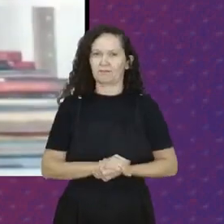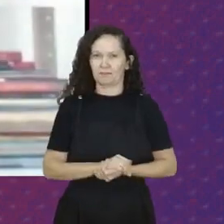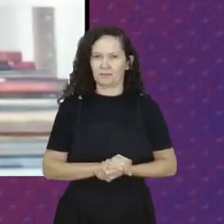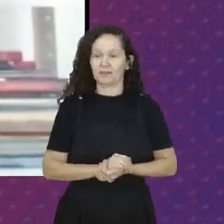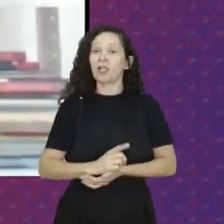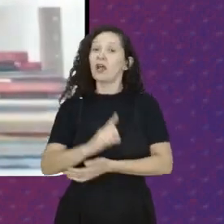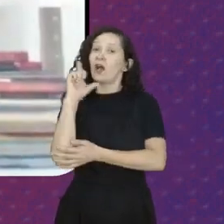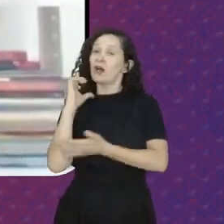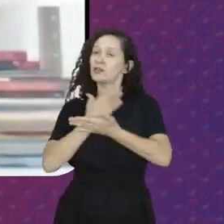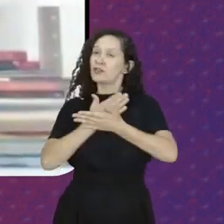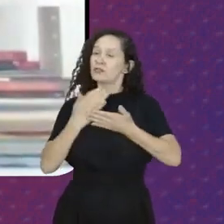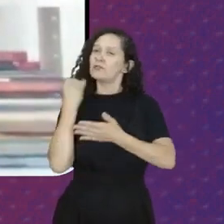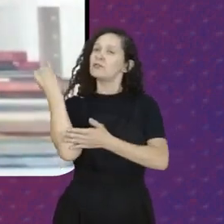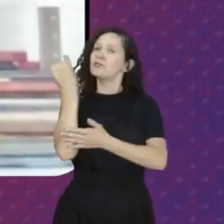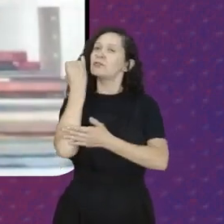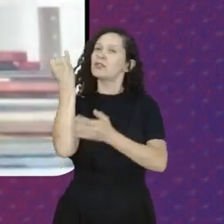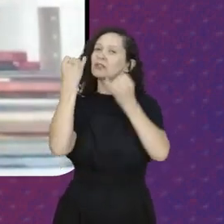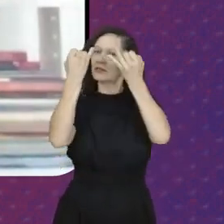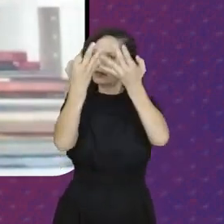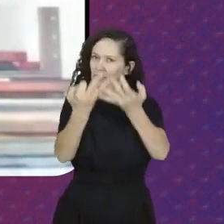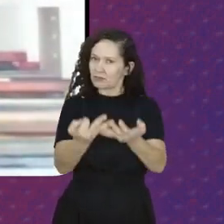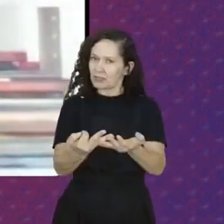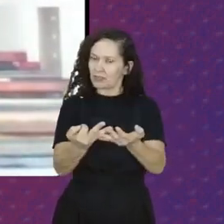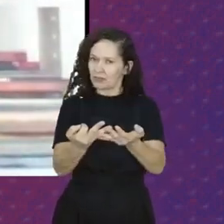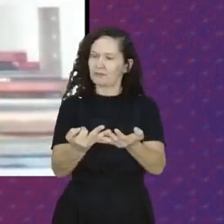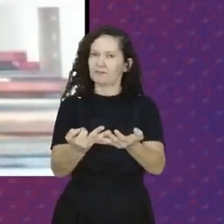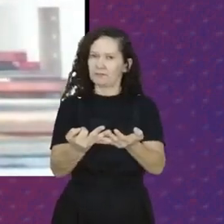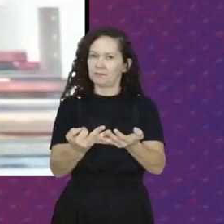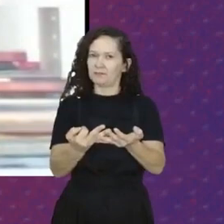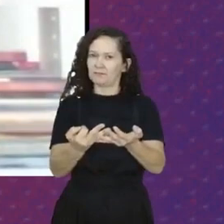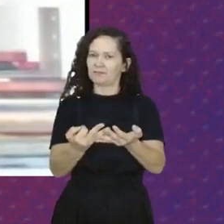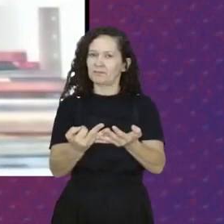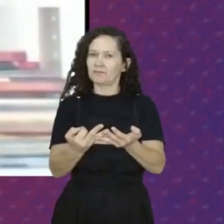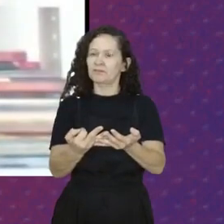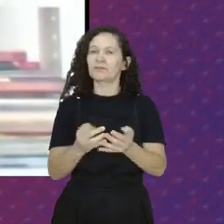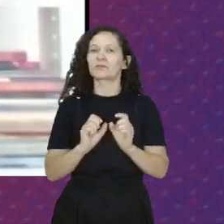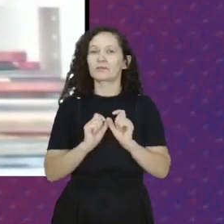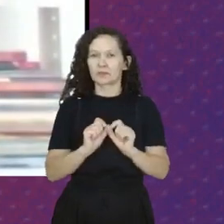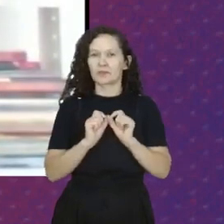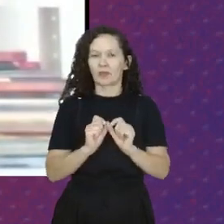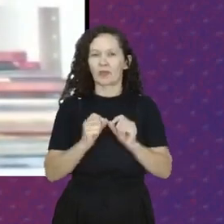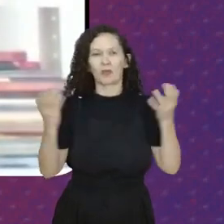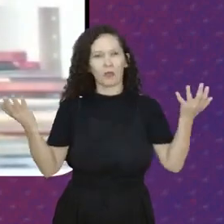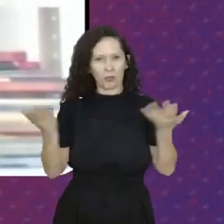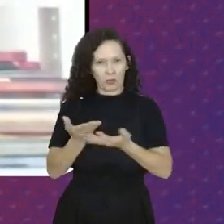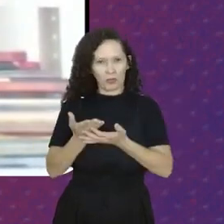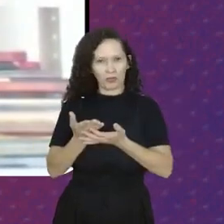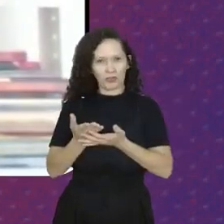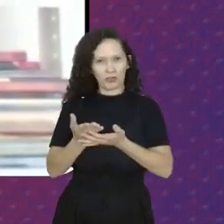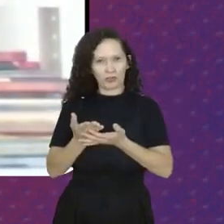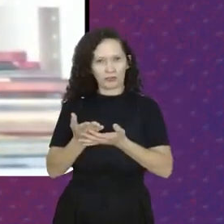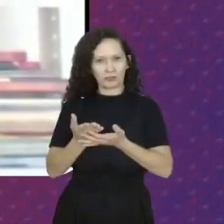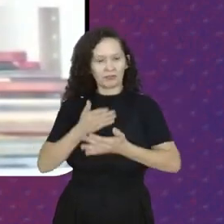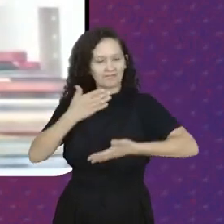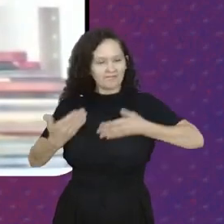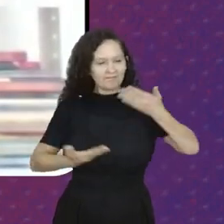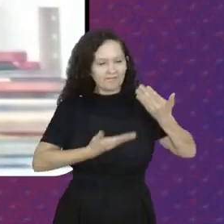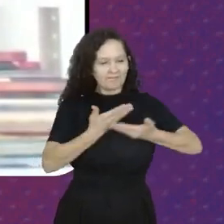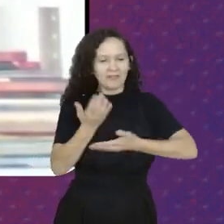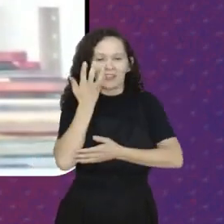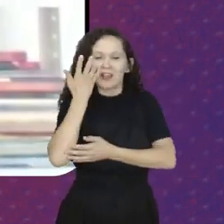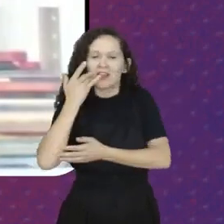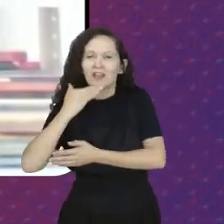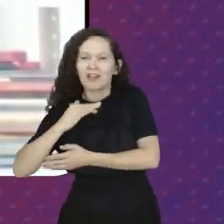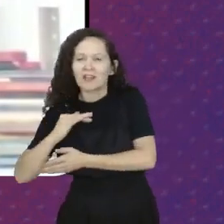Antes disso, é importante a gente levar em conta que hoje, né, a socialização da